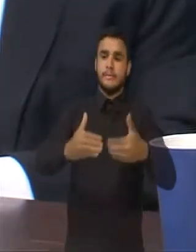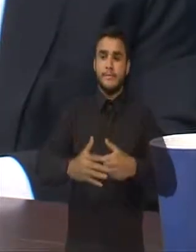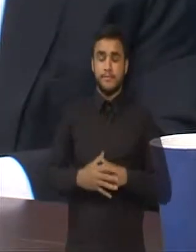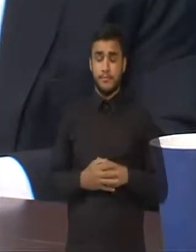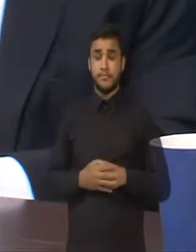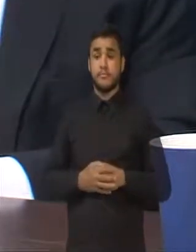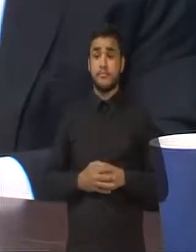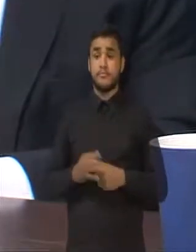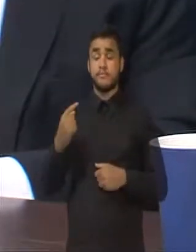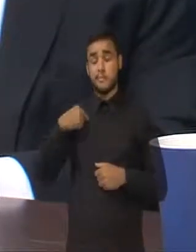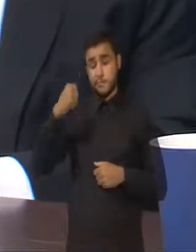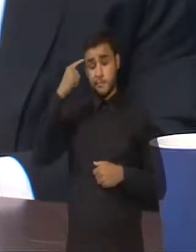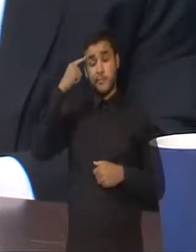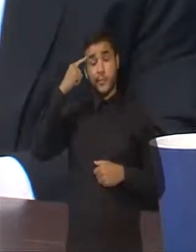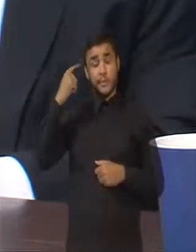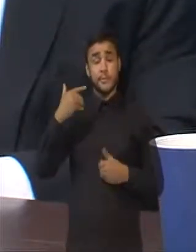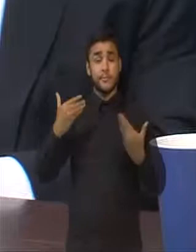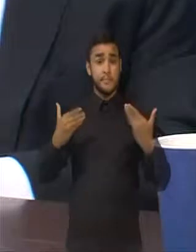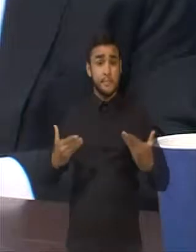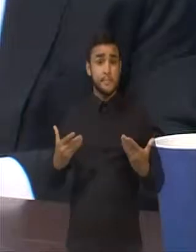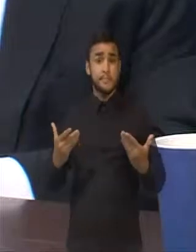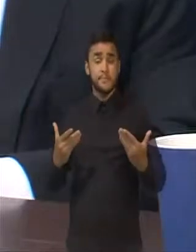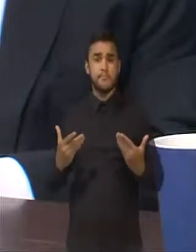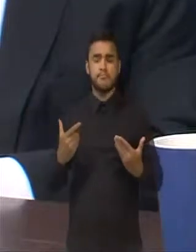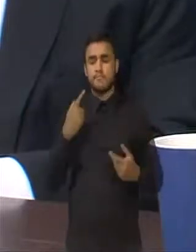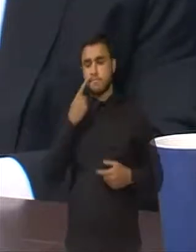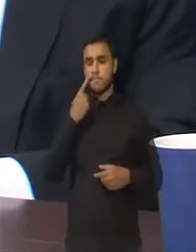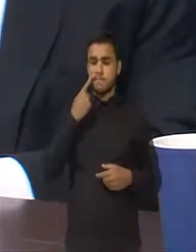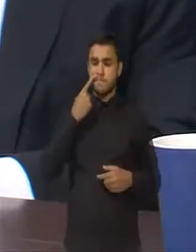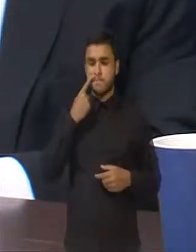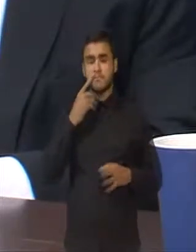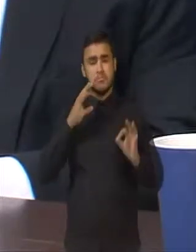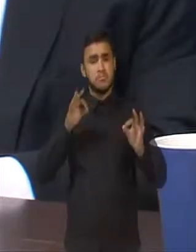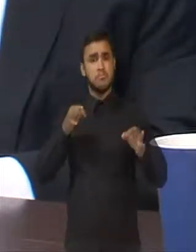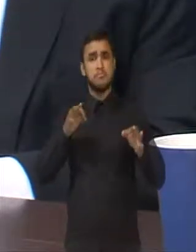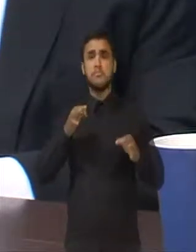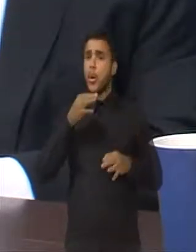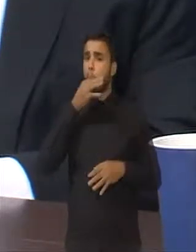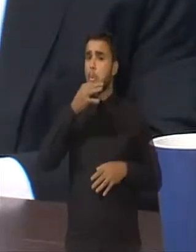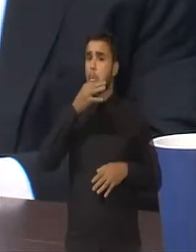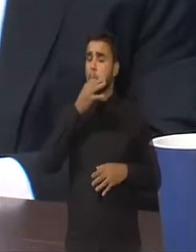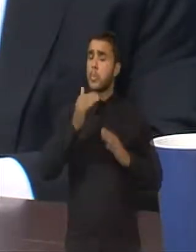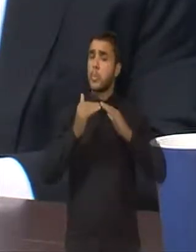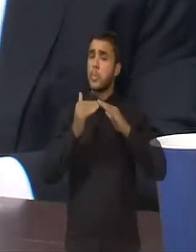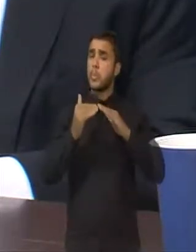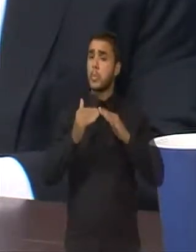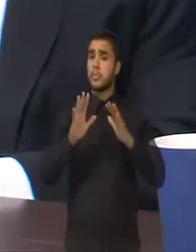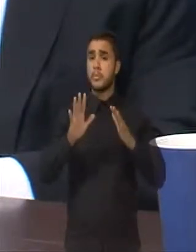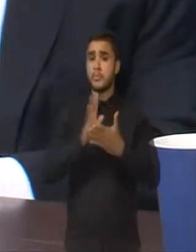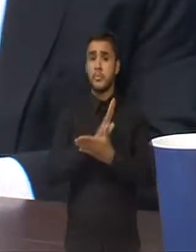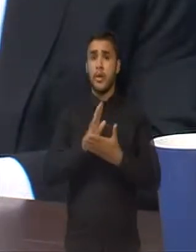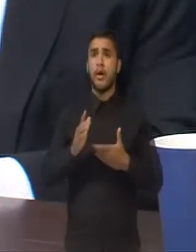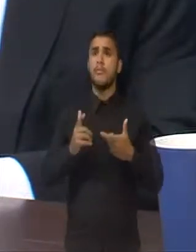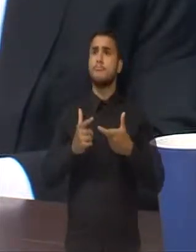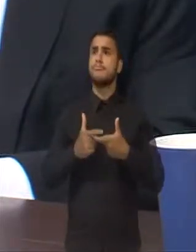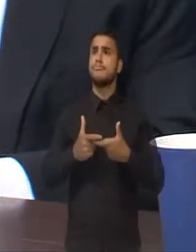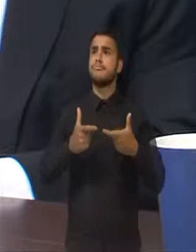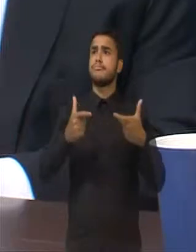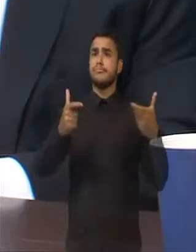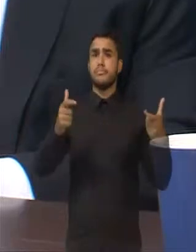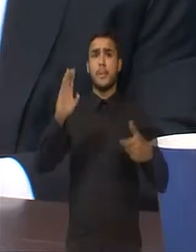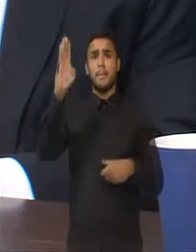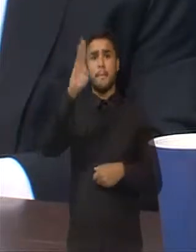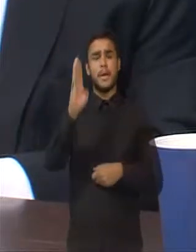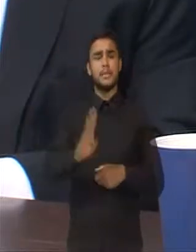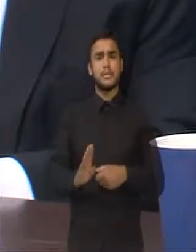Eu penso, às vezes, que quem olha por esse lado tem alguma razão, porque se você disser assim, quantos brasileiros